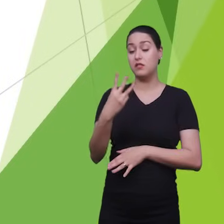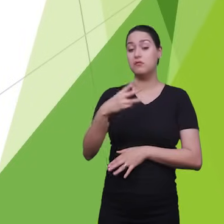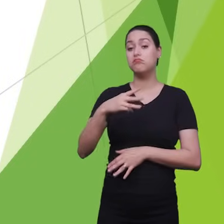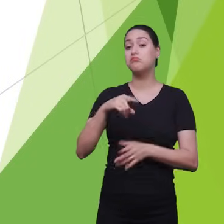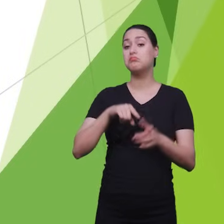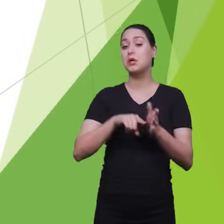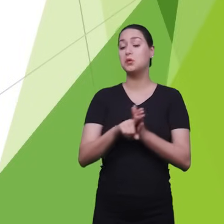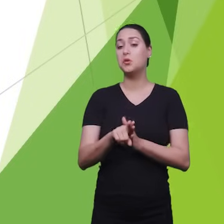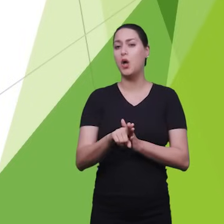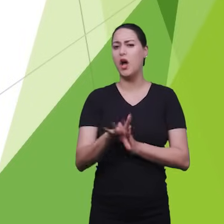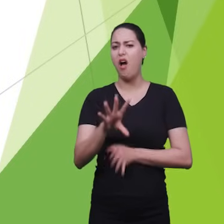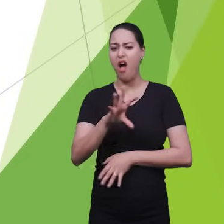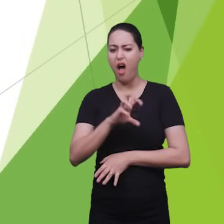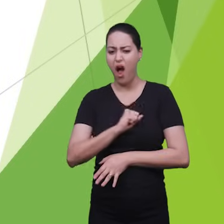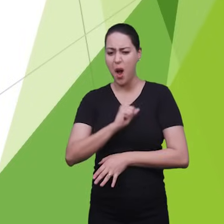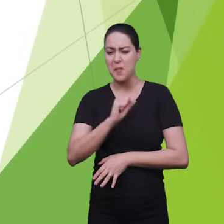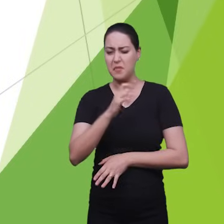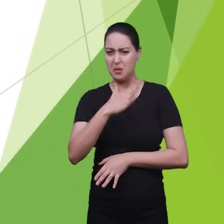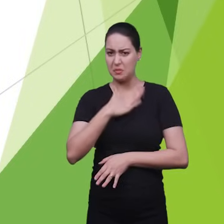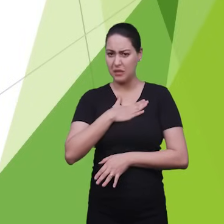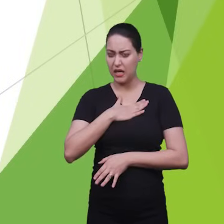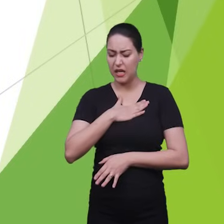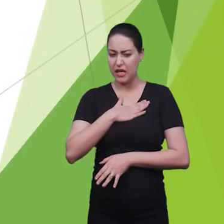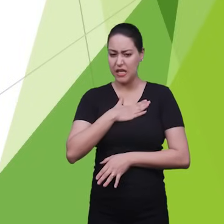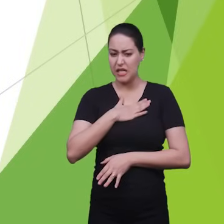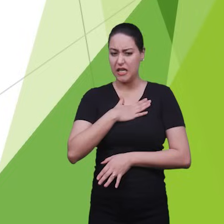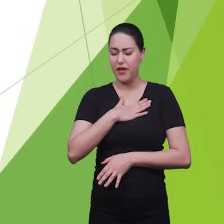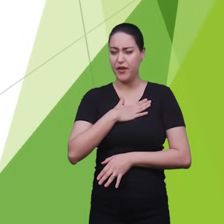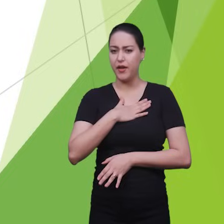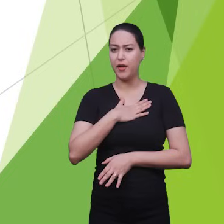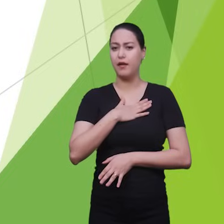Jonas amas amigo Simão entristecer